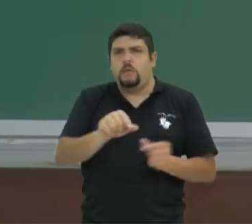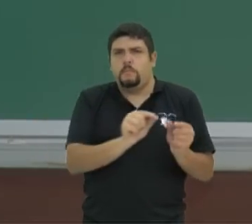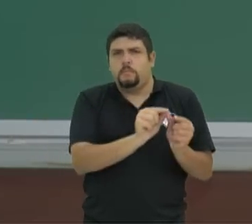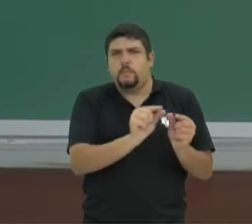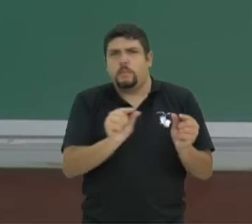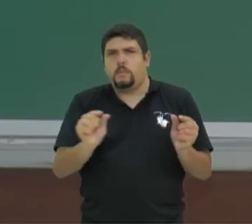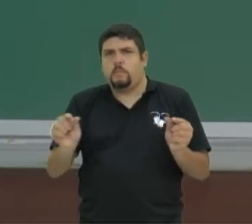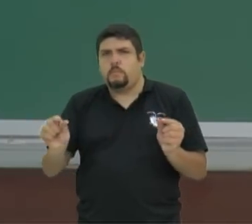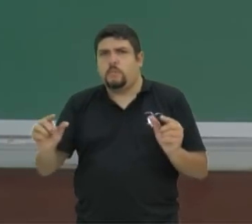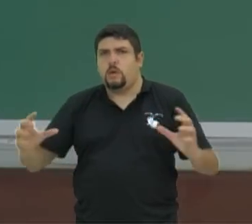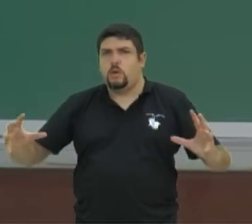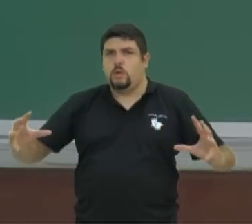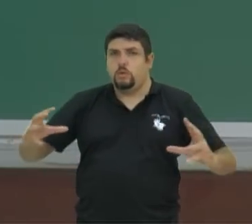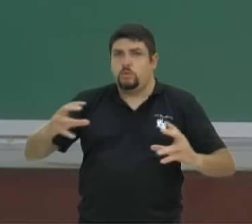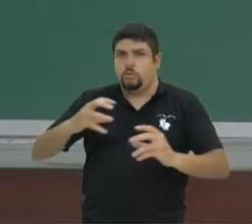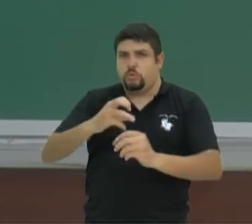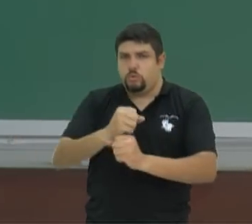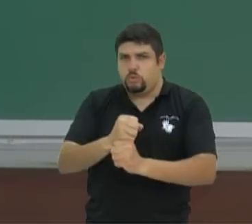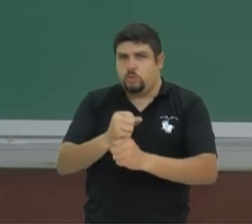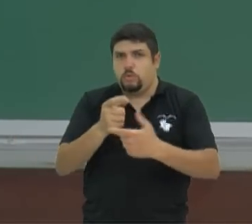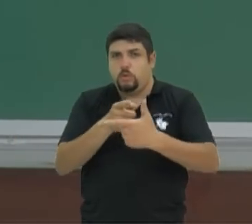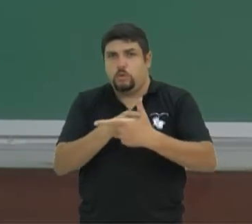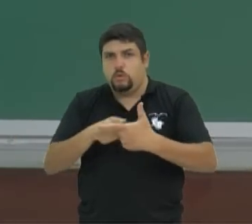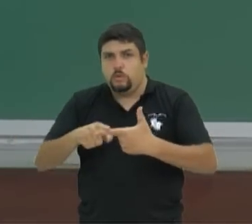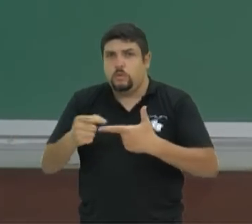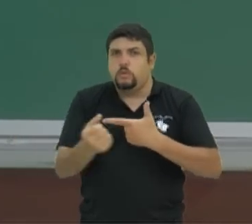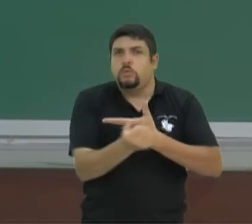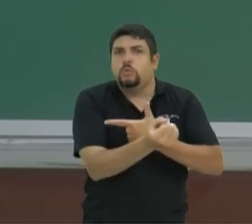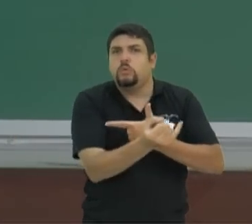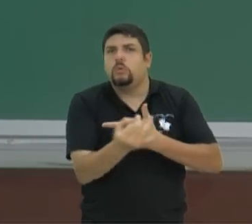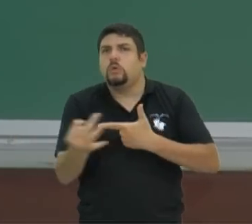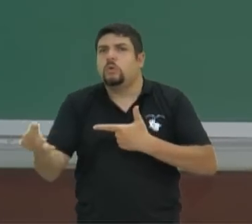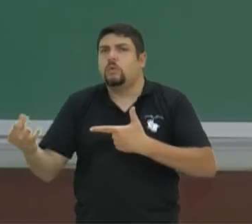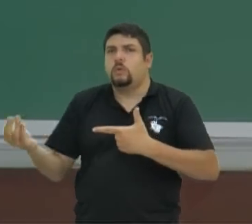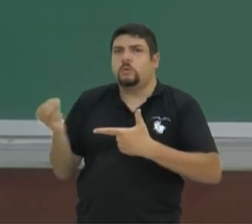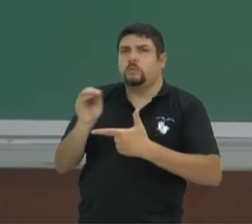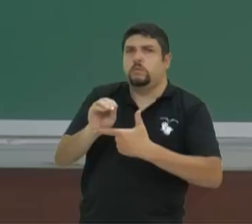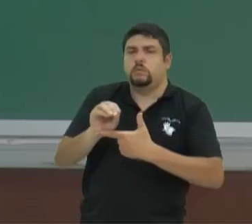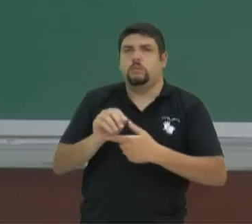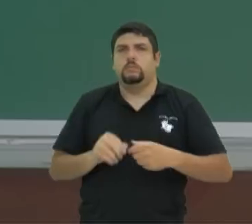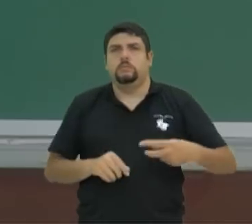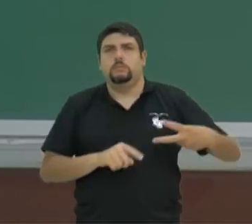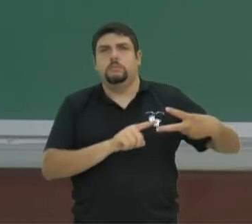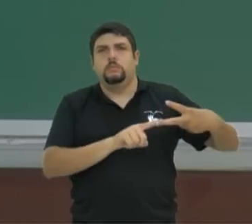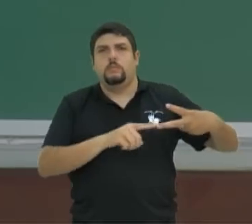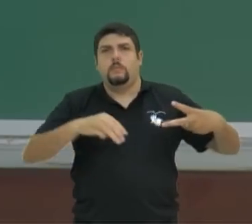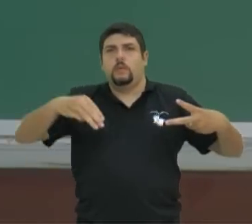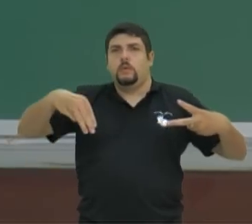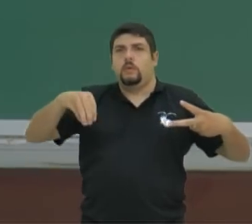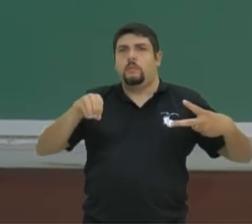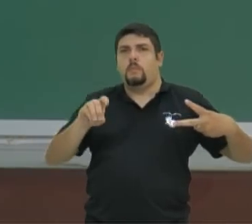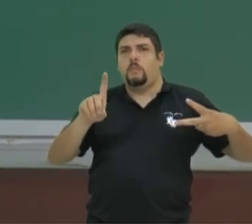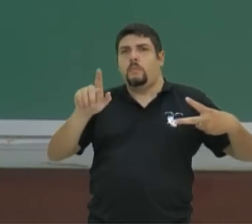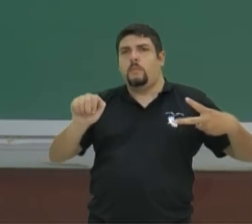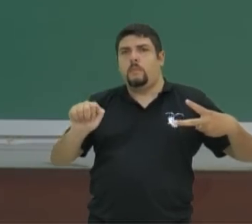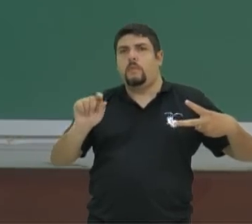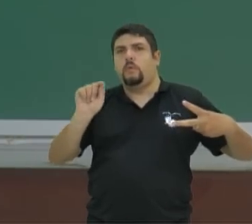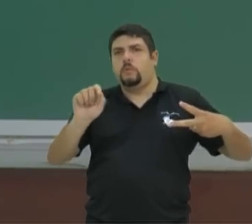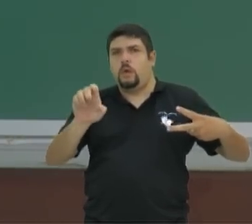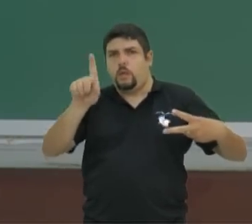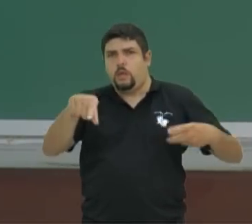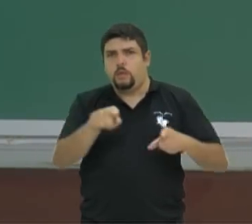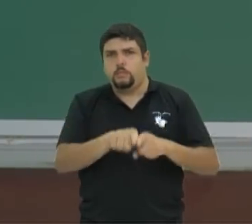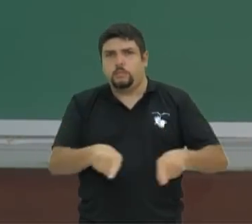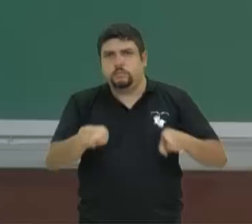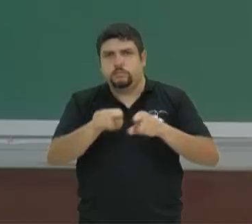dados numéricos, certo? Dividido pela quantidade deles. A moda é o quê? É o dado que mais se repete.